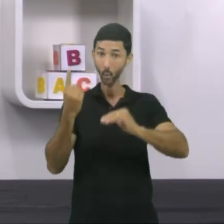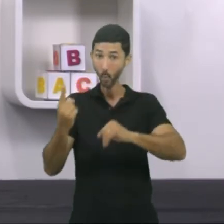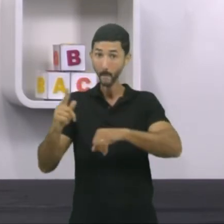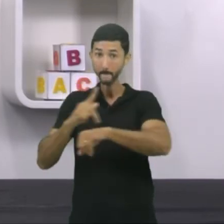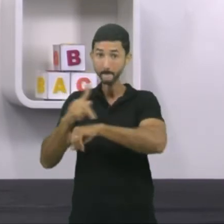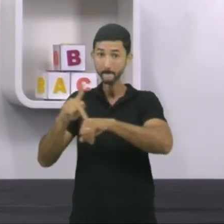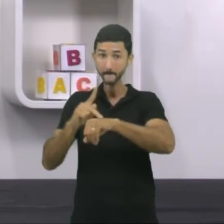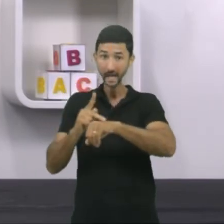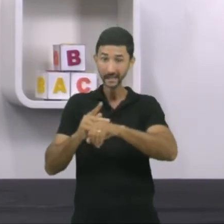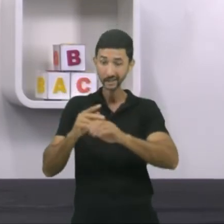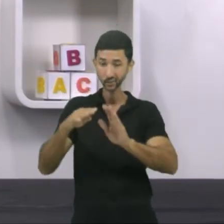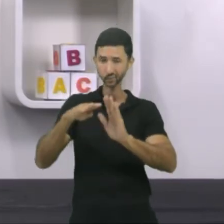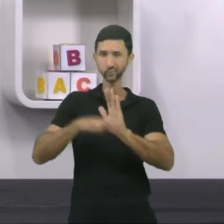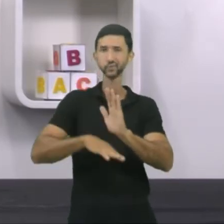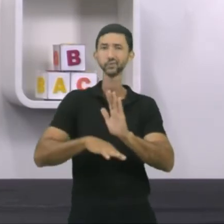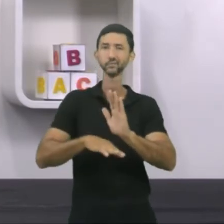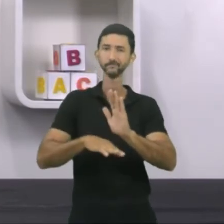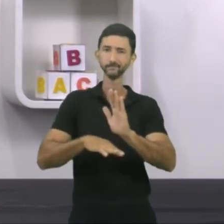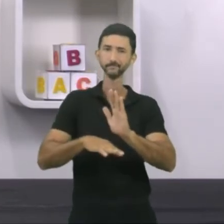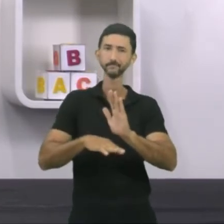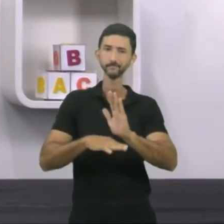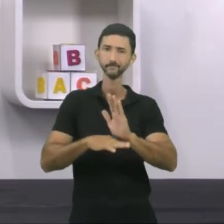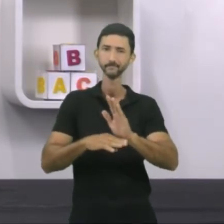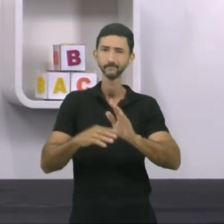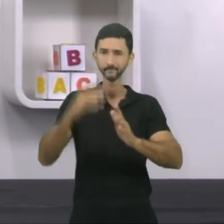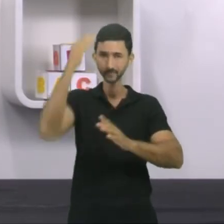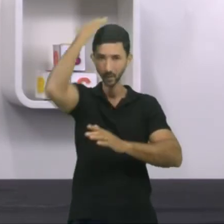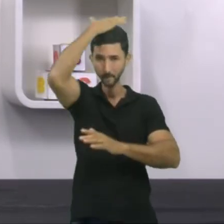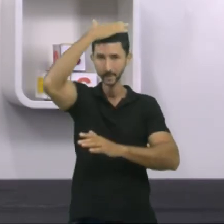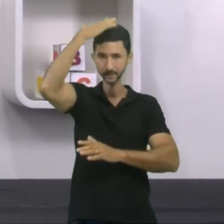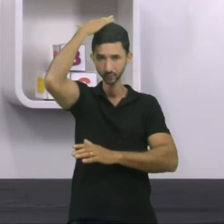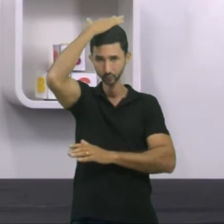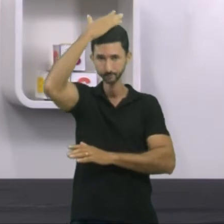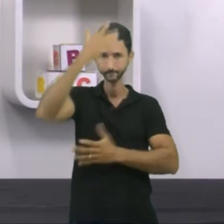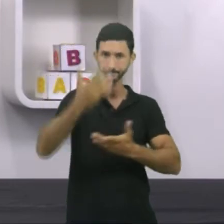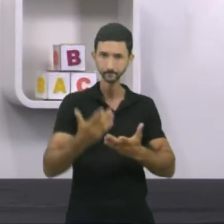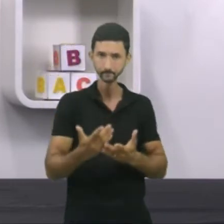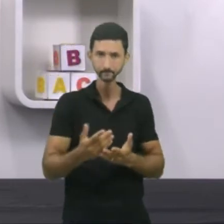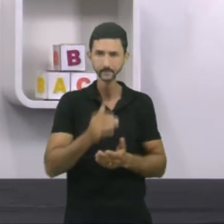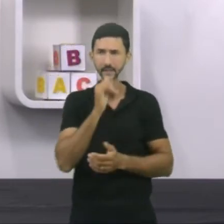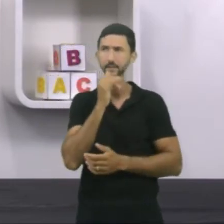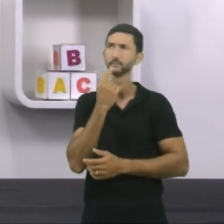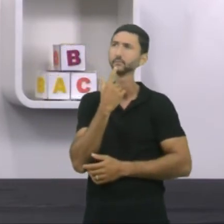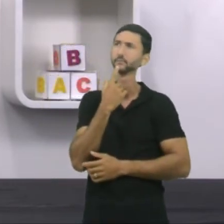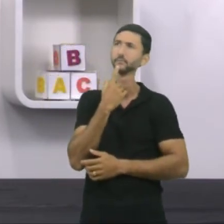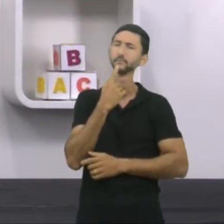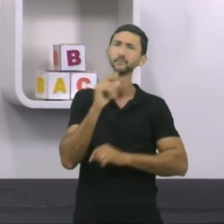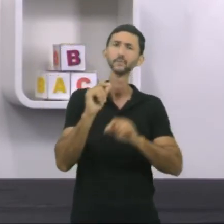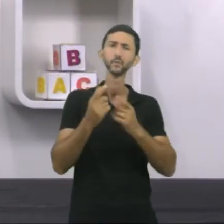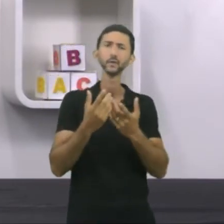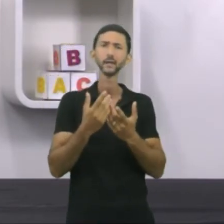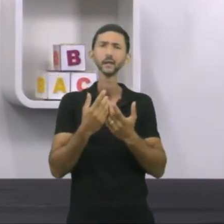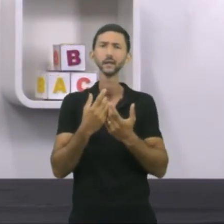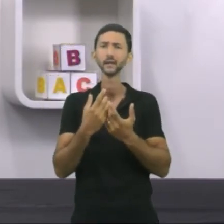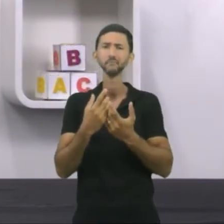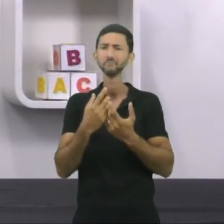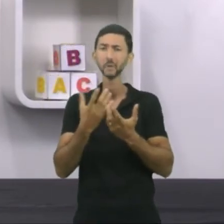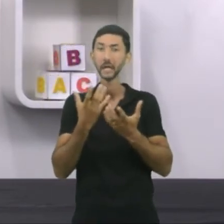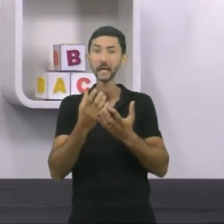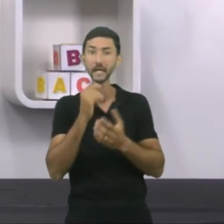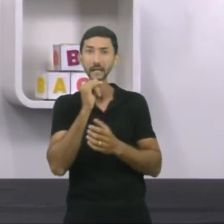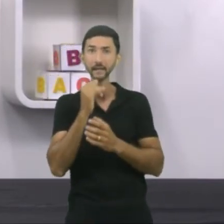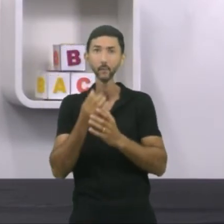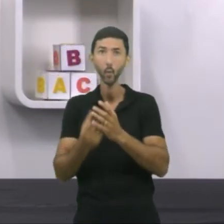país subdesenvolvido, que é o México. Então, não tiveram a intenção